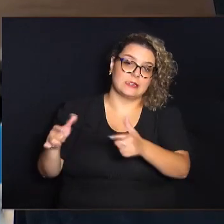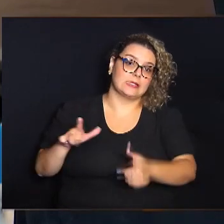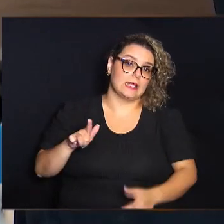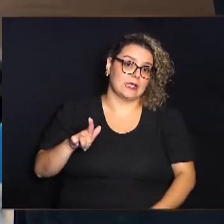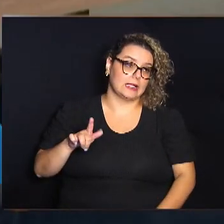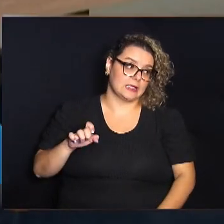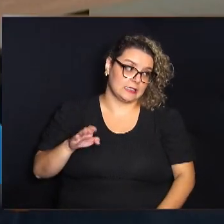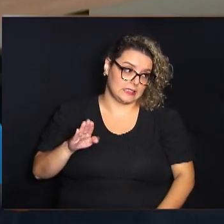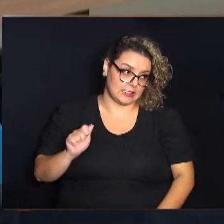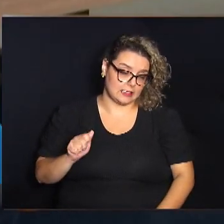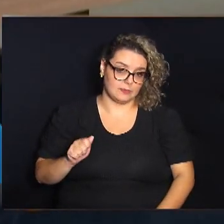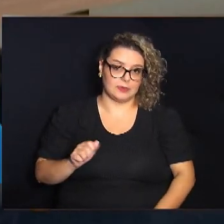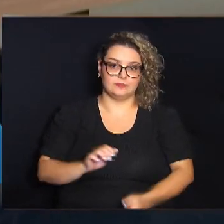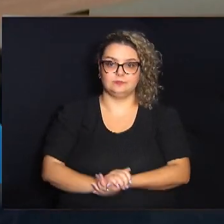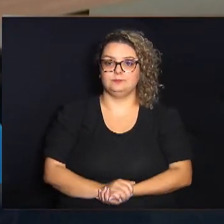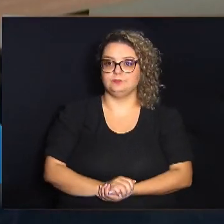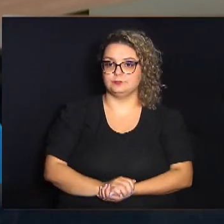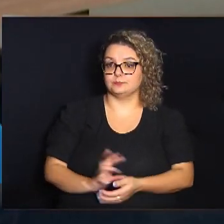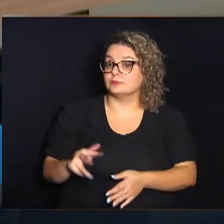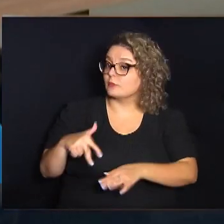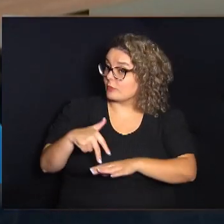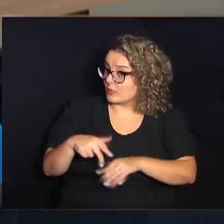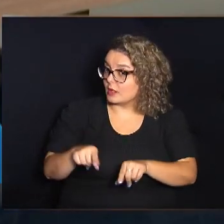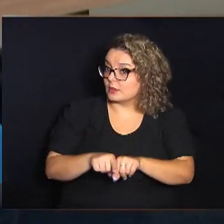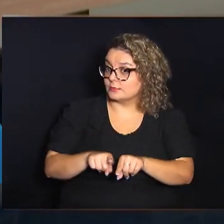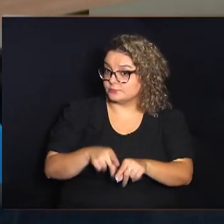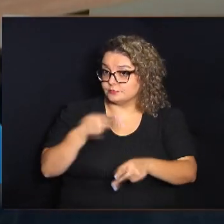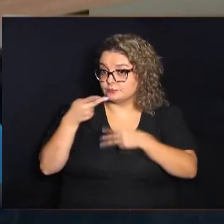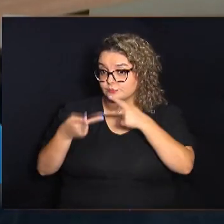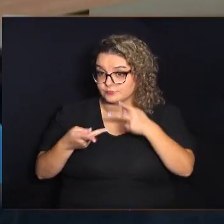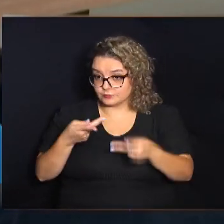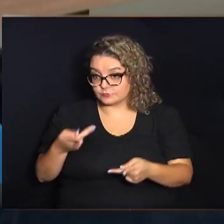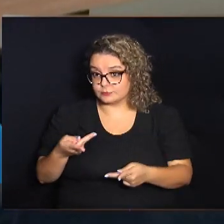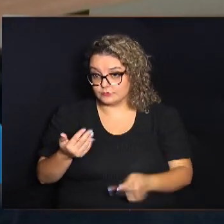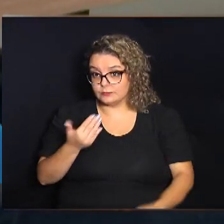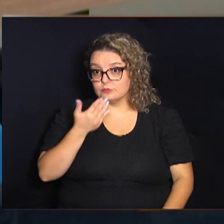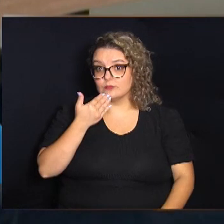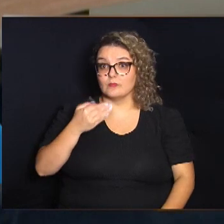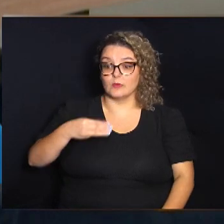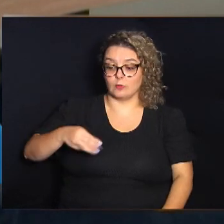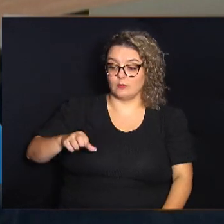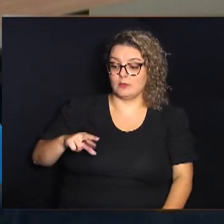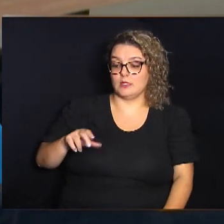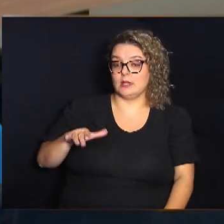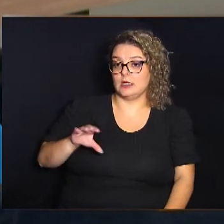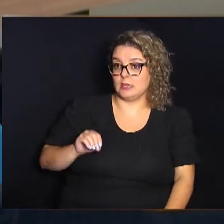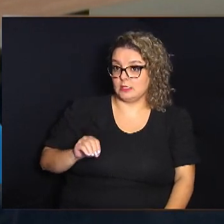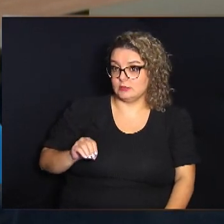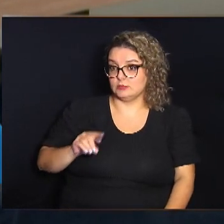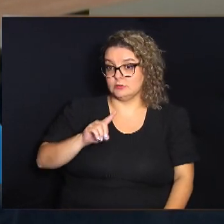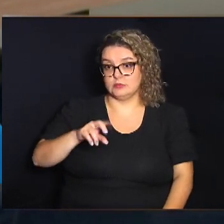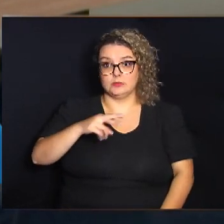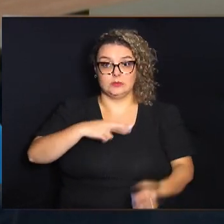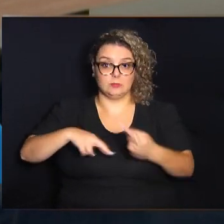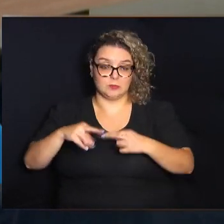estiver localizada. Eu venho trazer aqui pedido também do mercado, não está exatamente ligado a